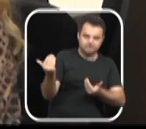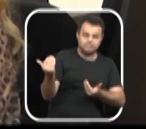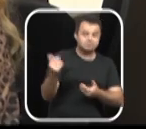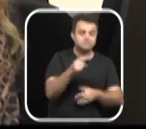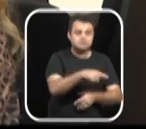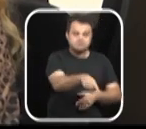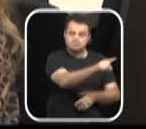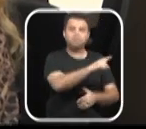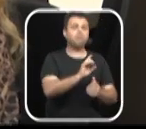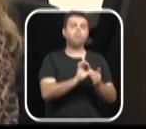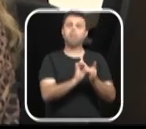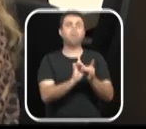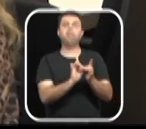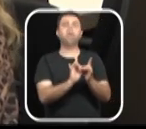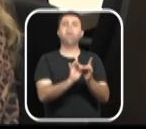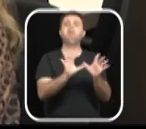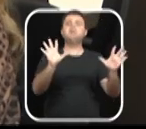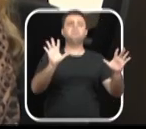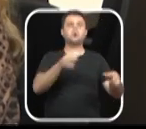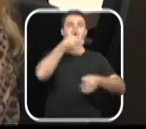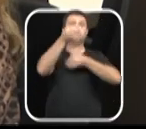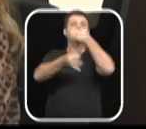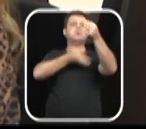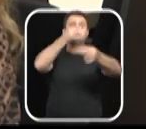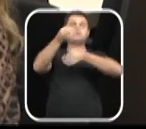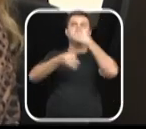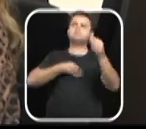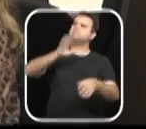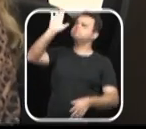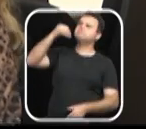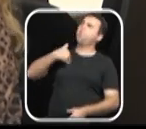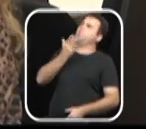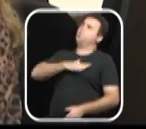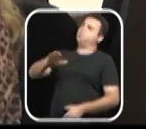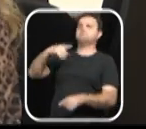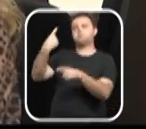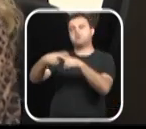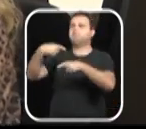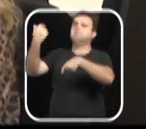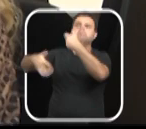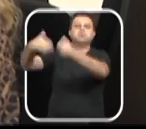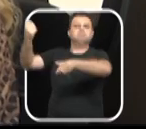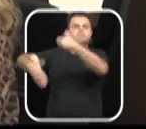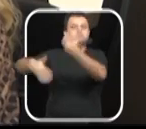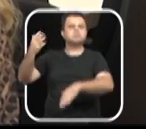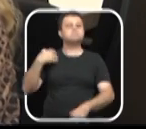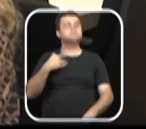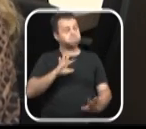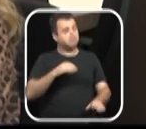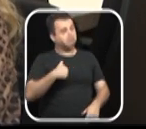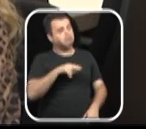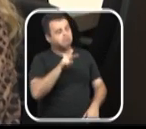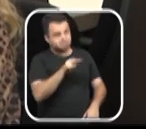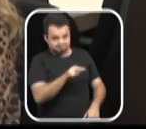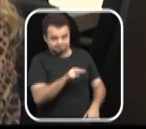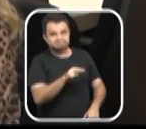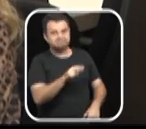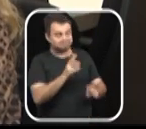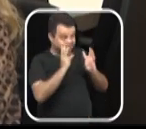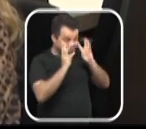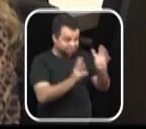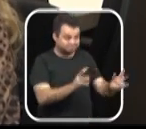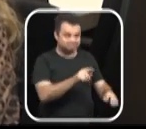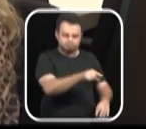colocar as suas opiniões, podem questionar, e através desses questionamentos que